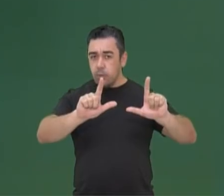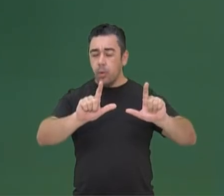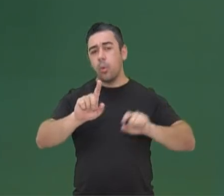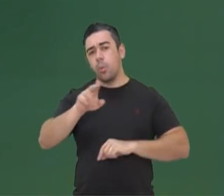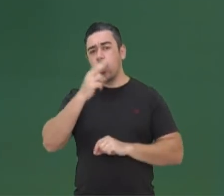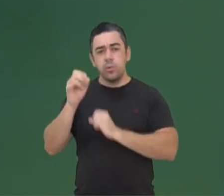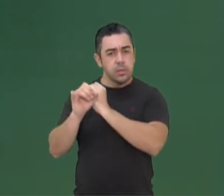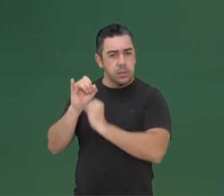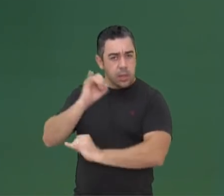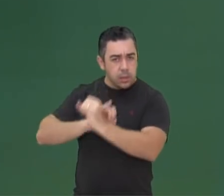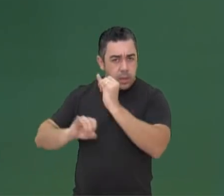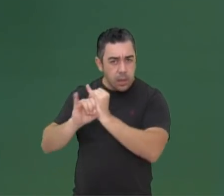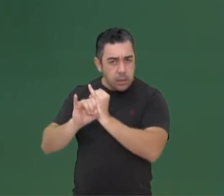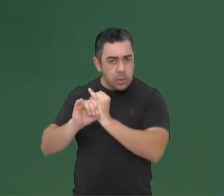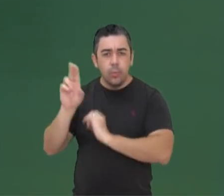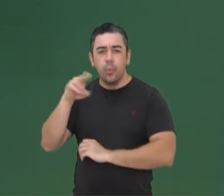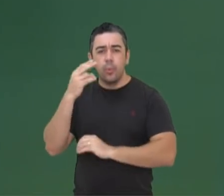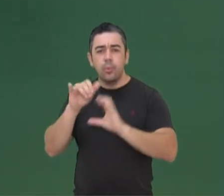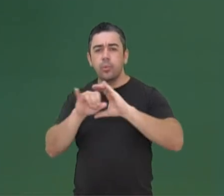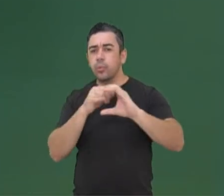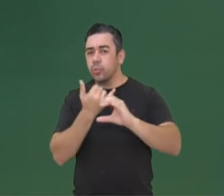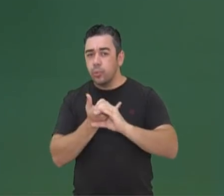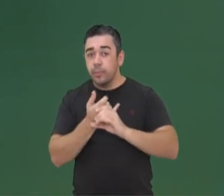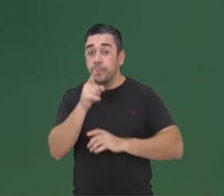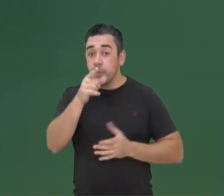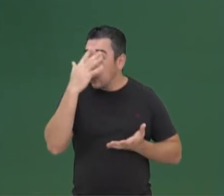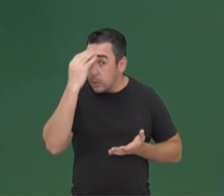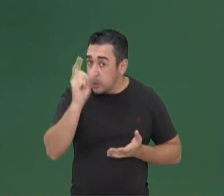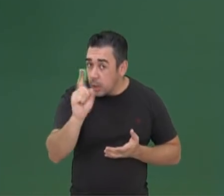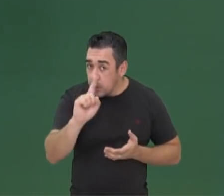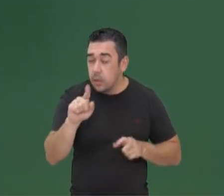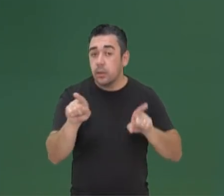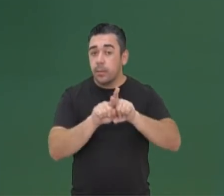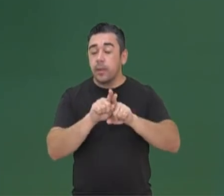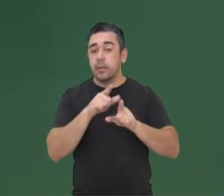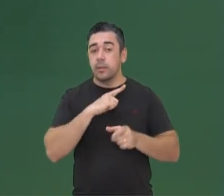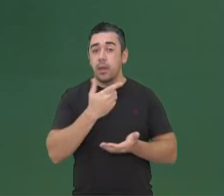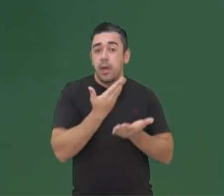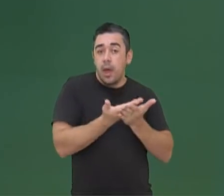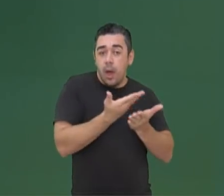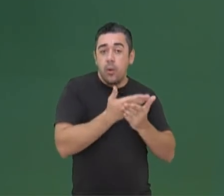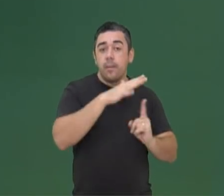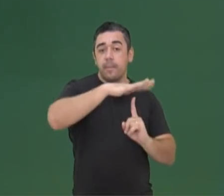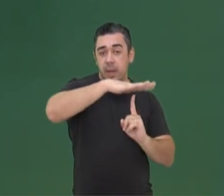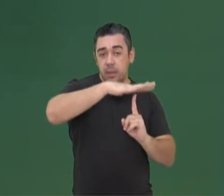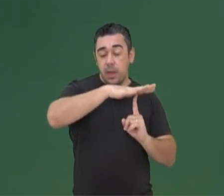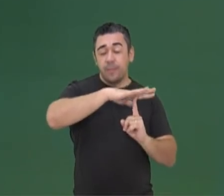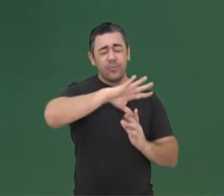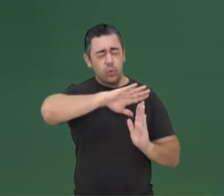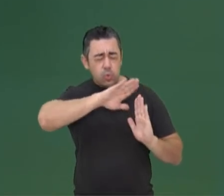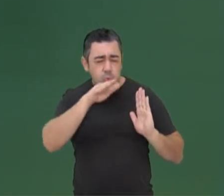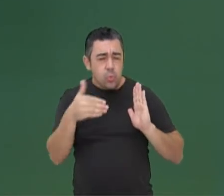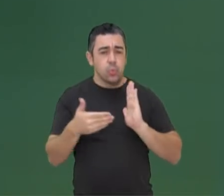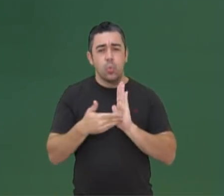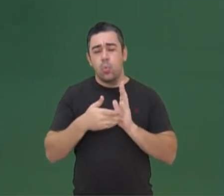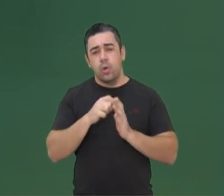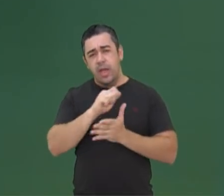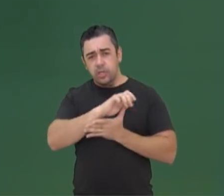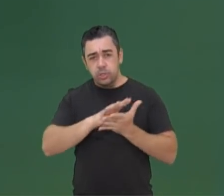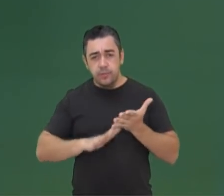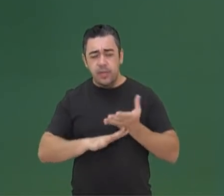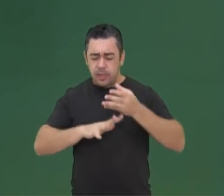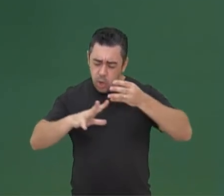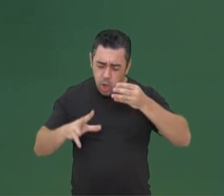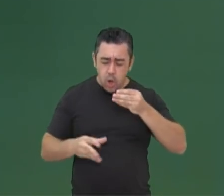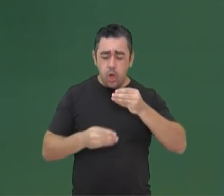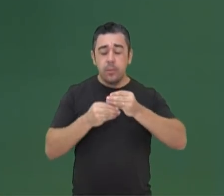pela internet, pelo canal do YouTube. Não se esqueça que tem um aplicativo Aula Paraná e todas as atividades, o material que complementa